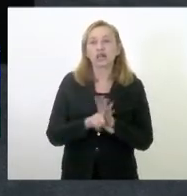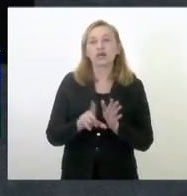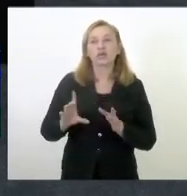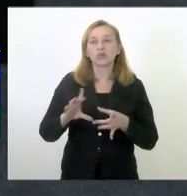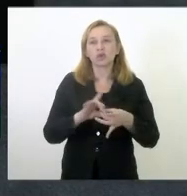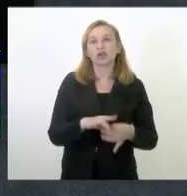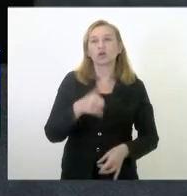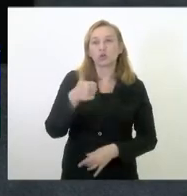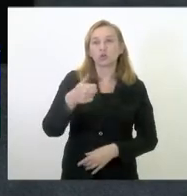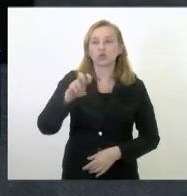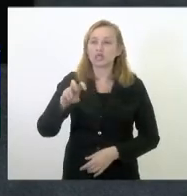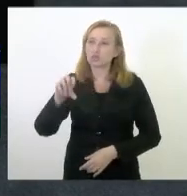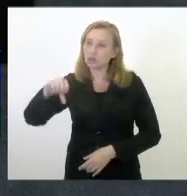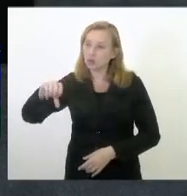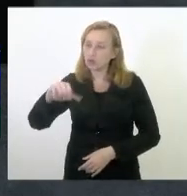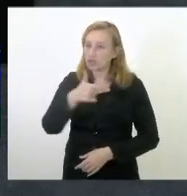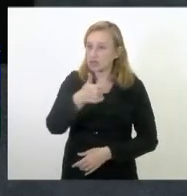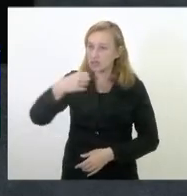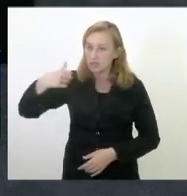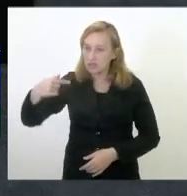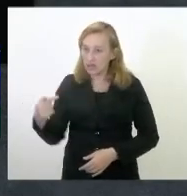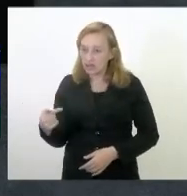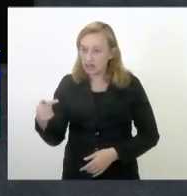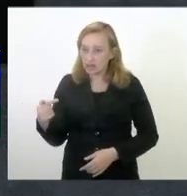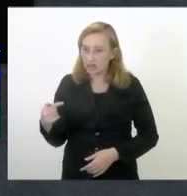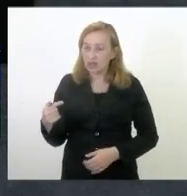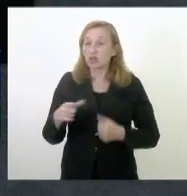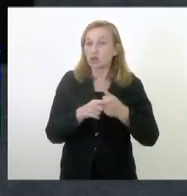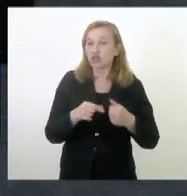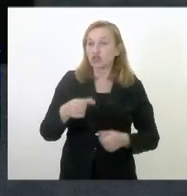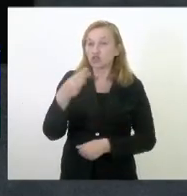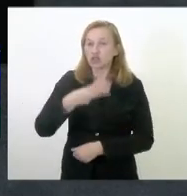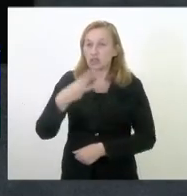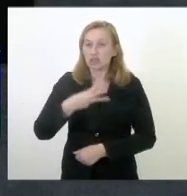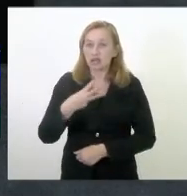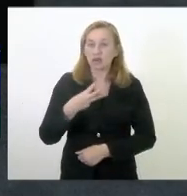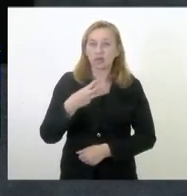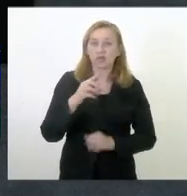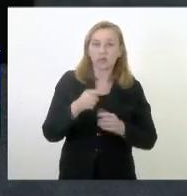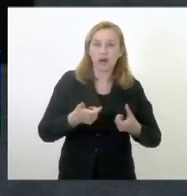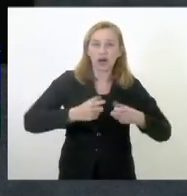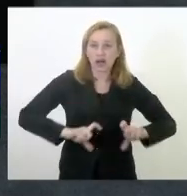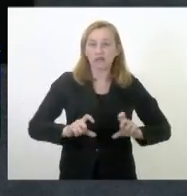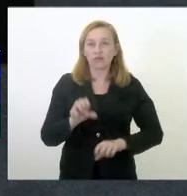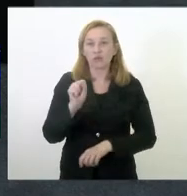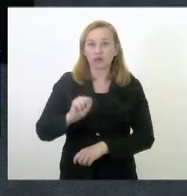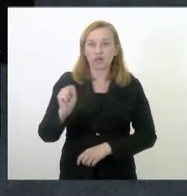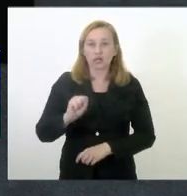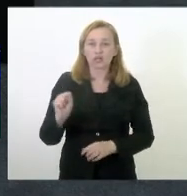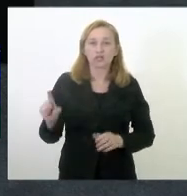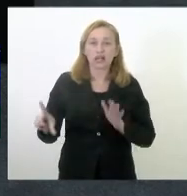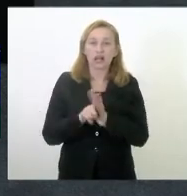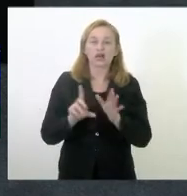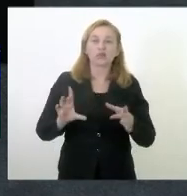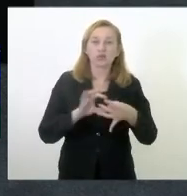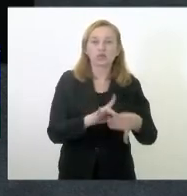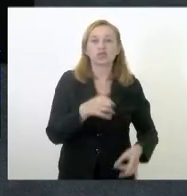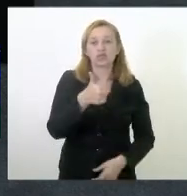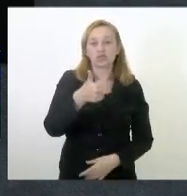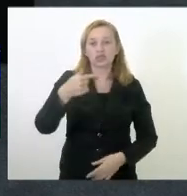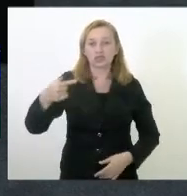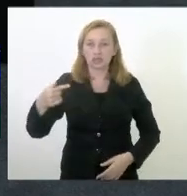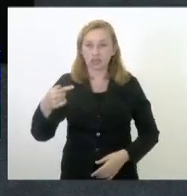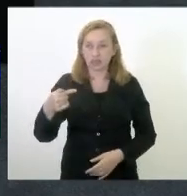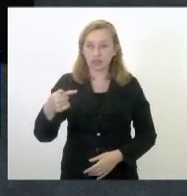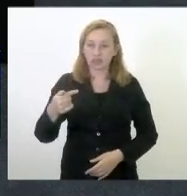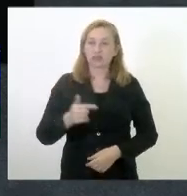Complementar 159-17 e no artigo 3º, parágrafo 8º, da Lei Complementar